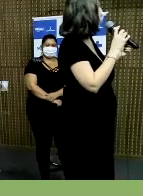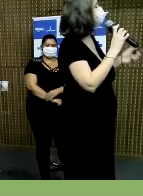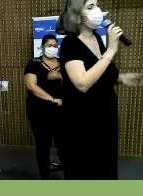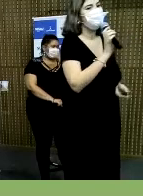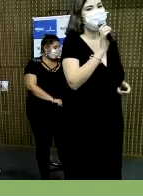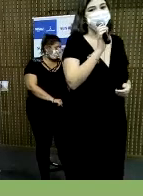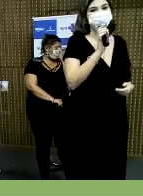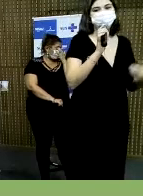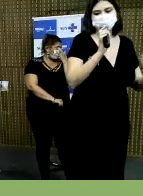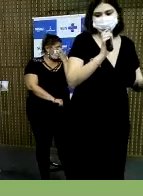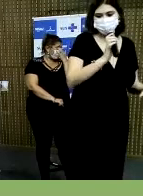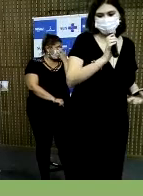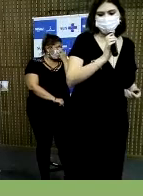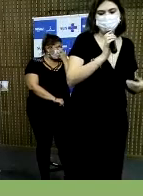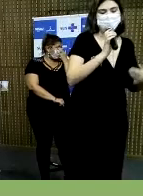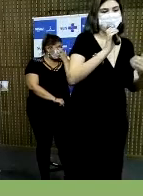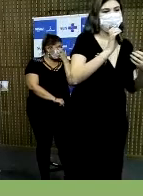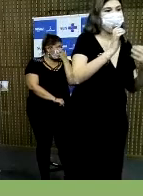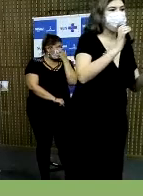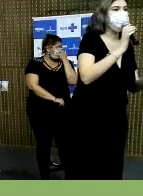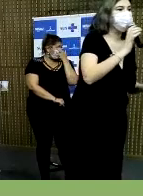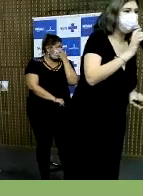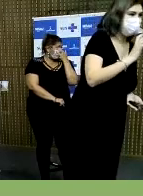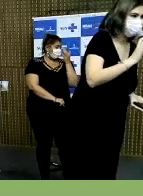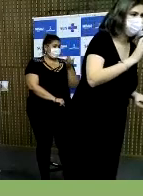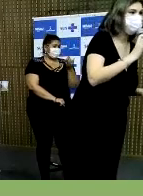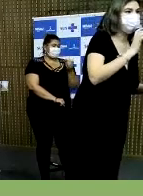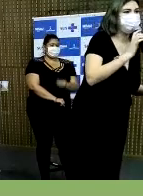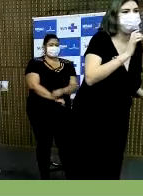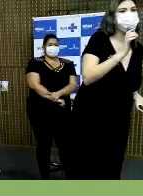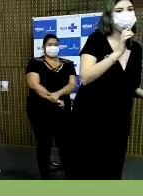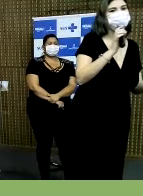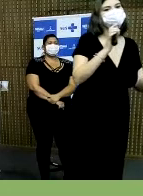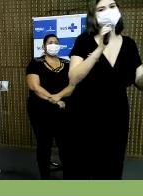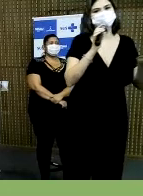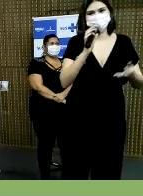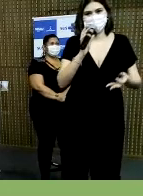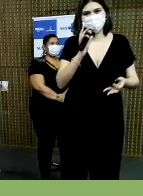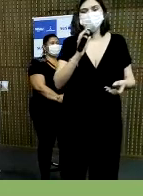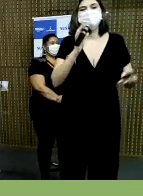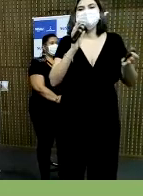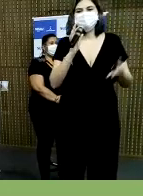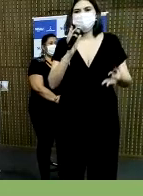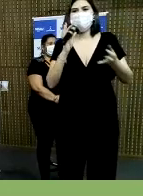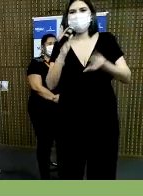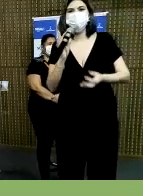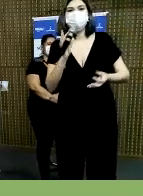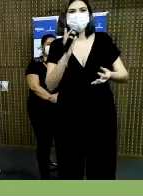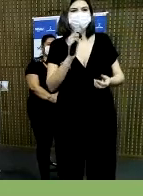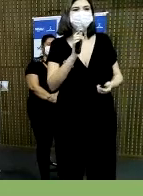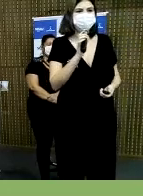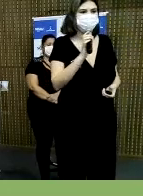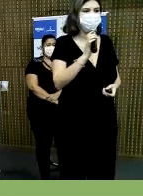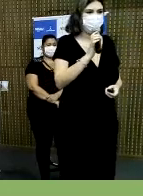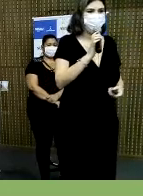em relação à notificação e à realização dos testes, porque nós já tínhamos outros profissionais separados para